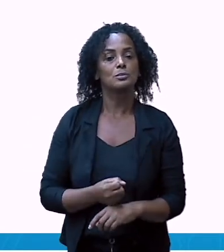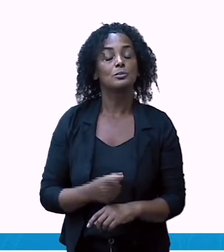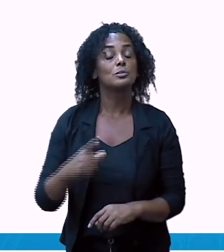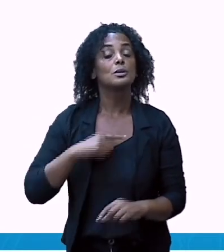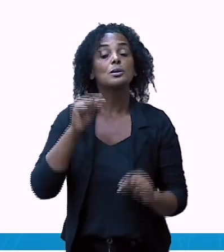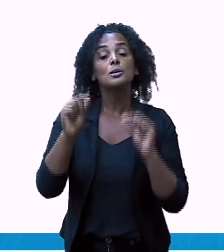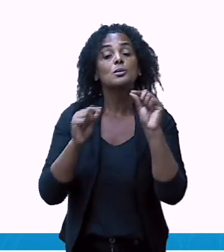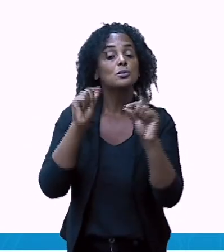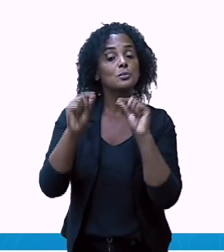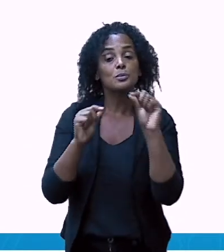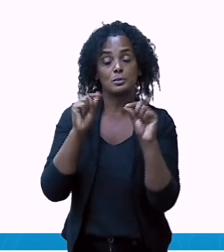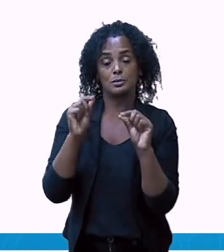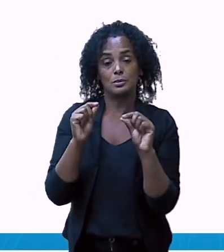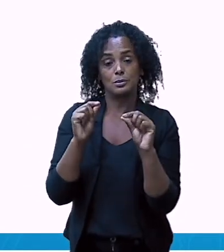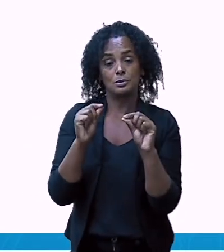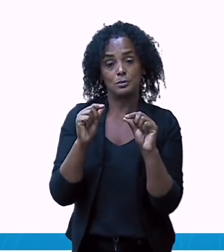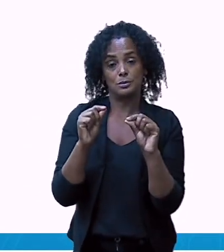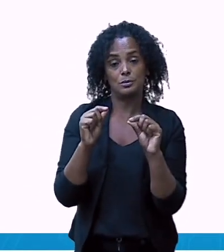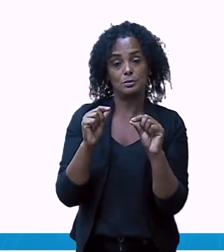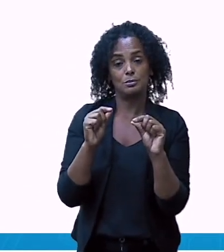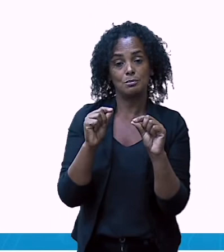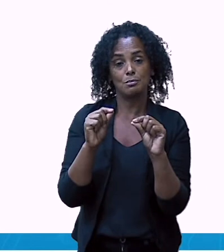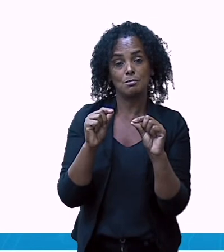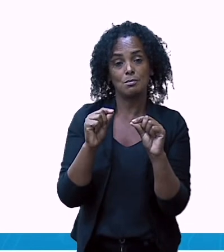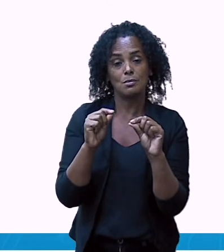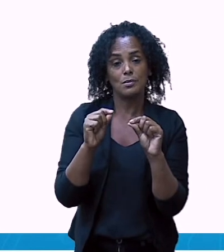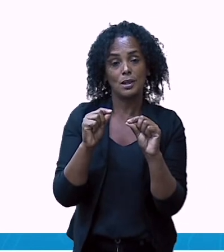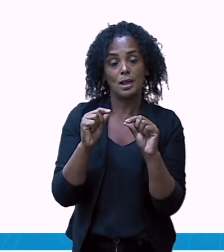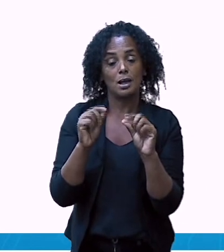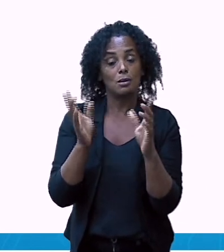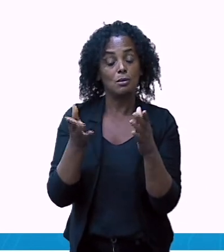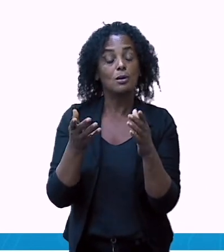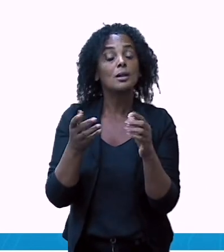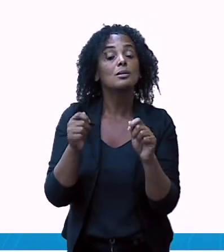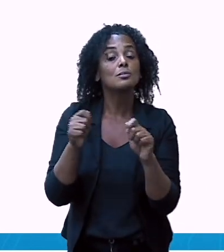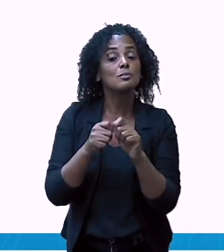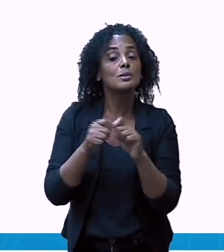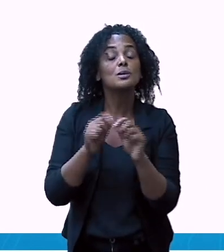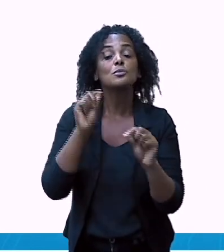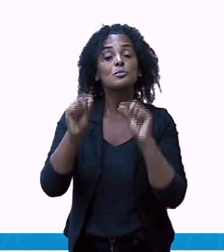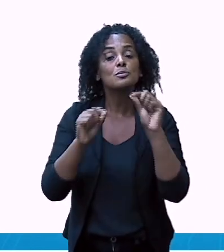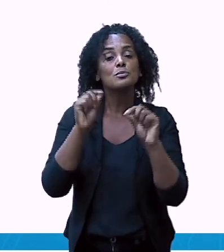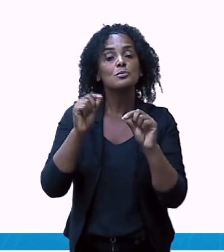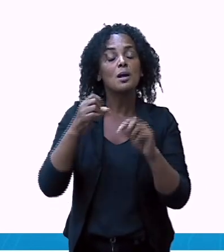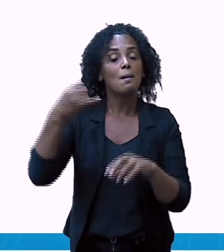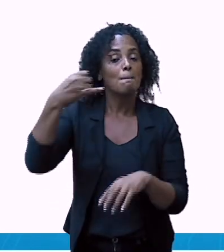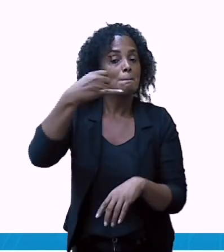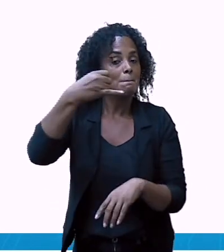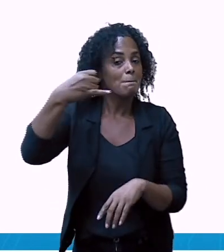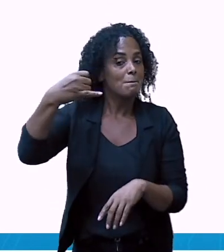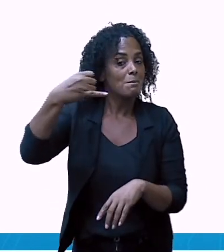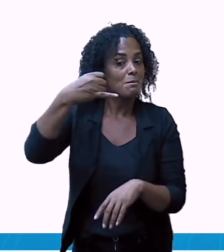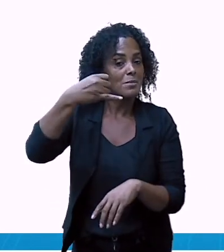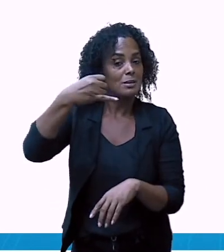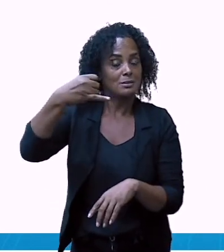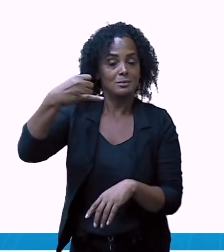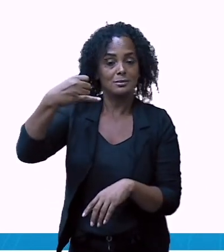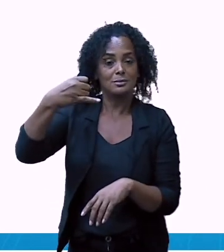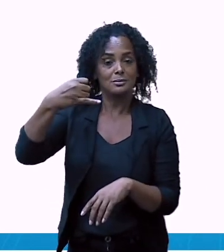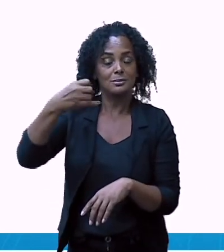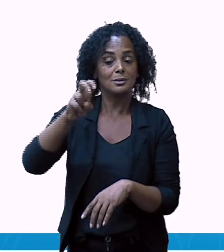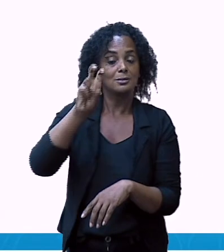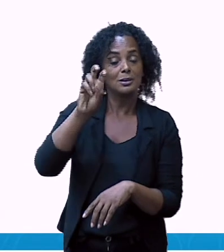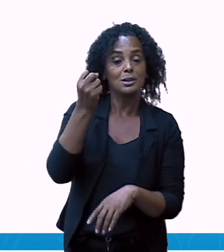tenho que resolver uma operação de subtração. Veja bem, está aparecendo aqui para a gente primeiro, olha,